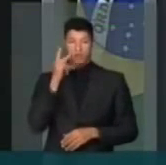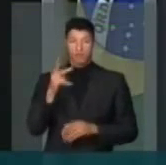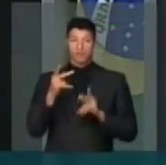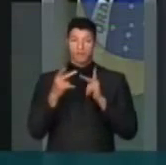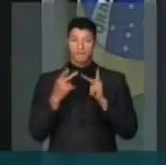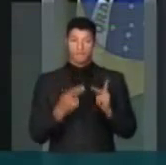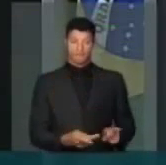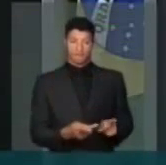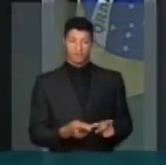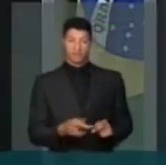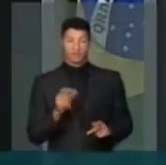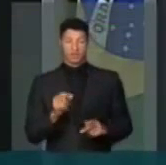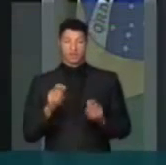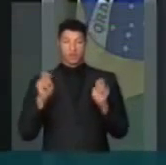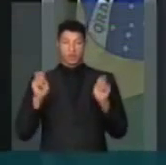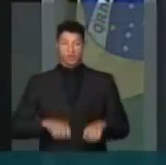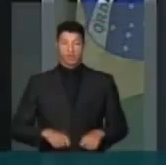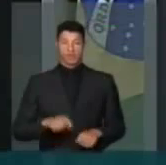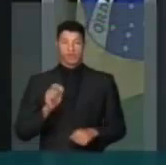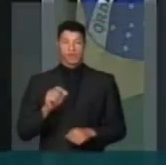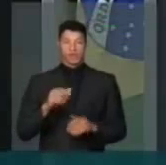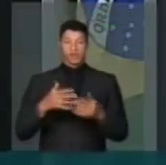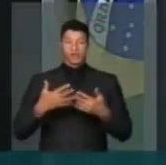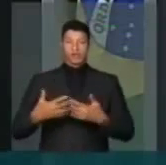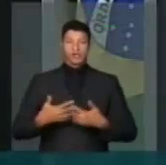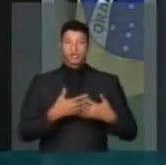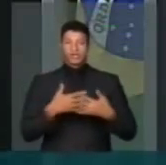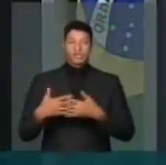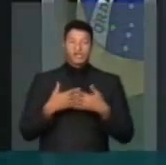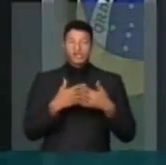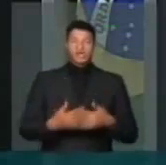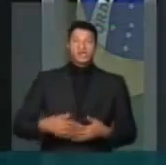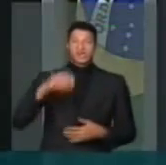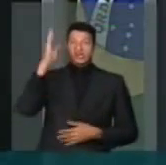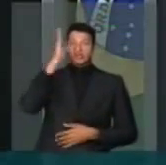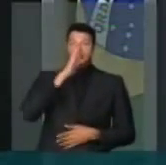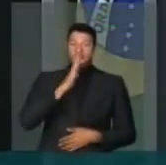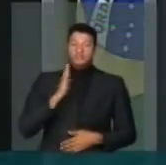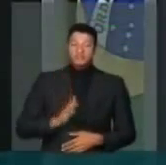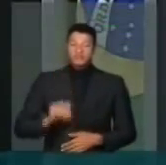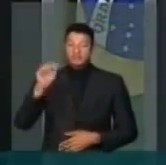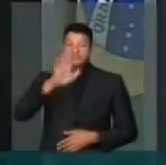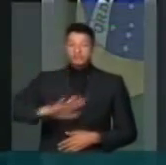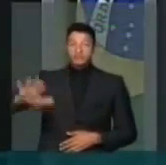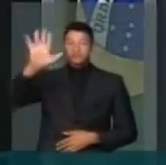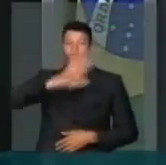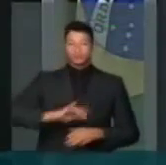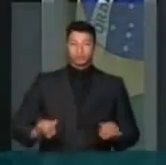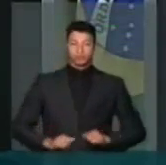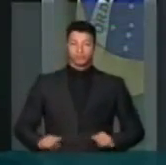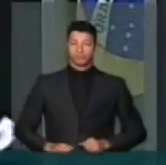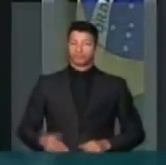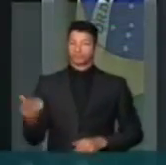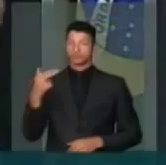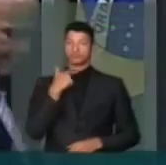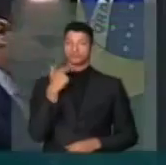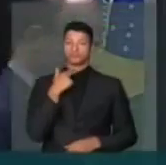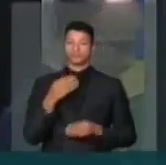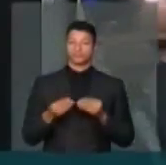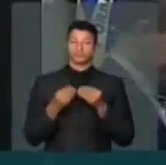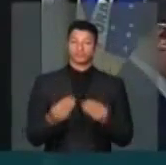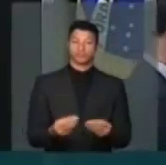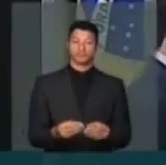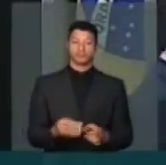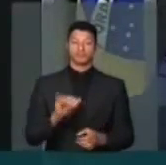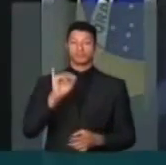esse projeto que possibilita que esses caminhoneiros pelo Brasil afora, que estão sofrendo, não possam se